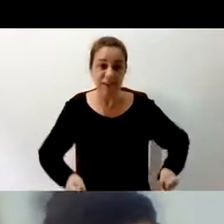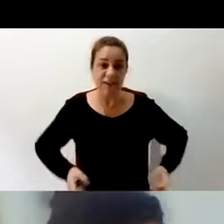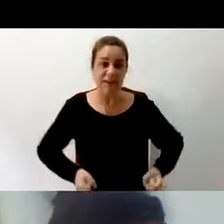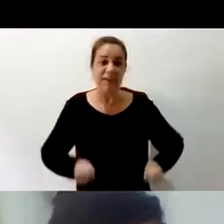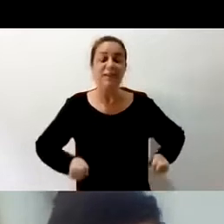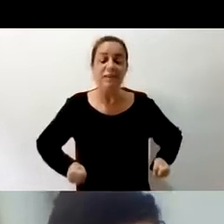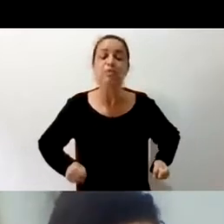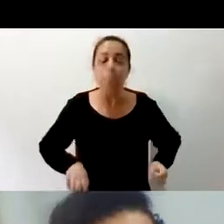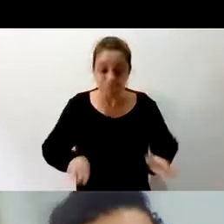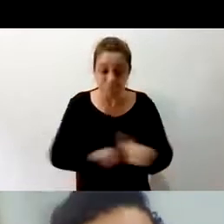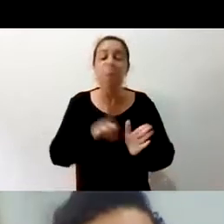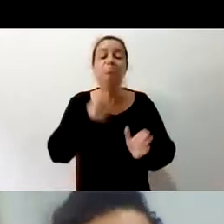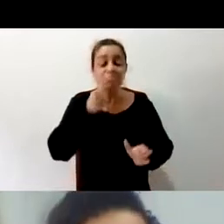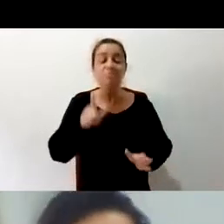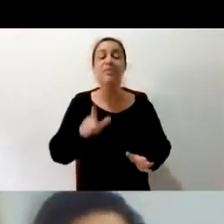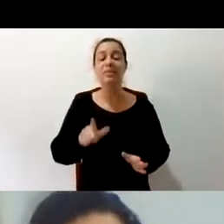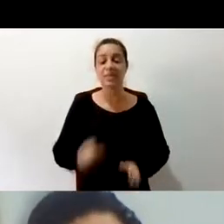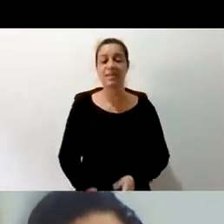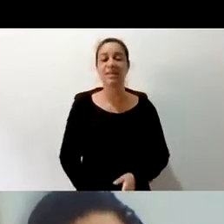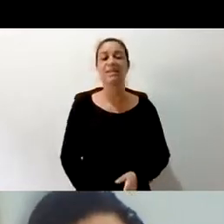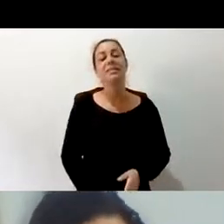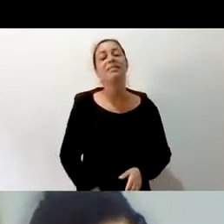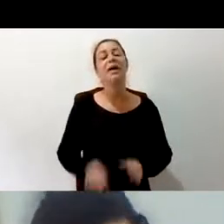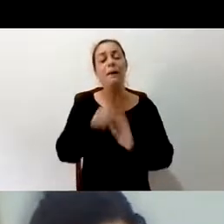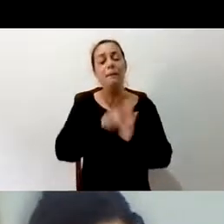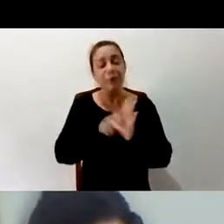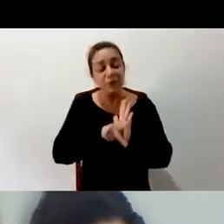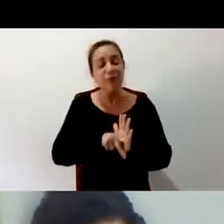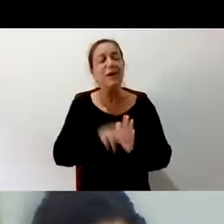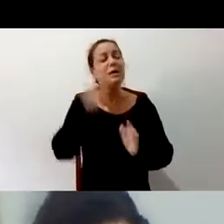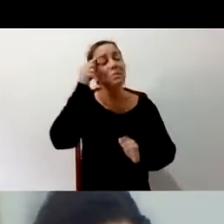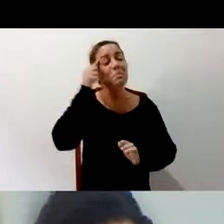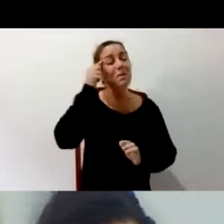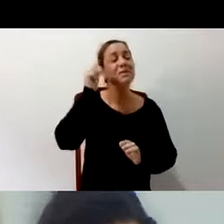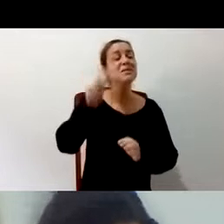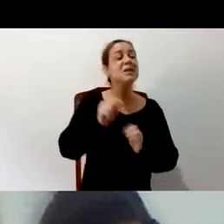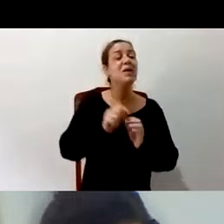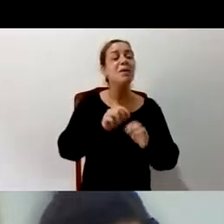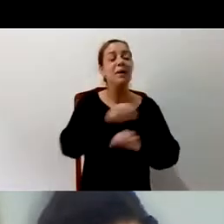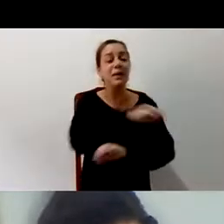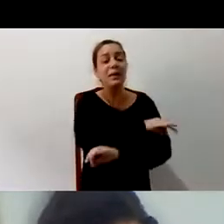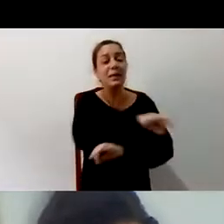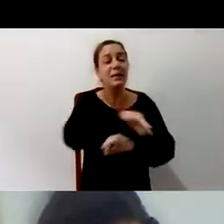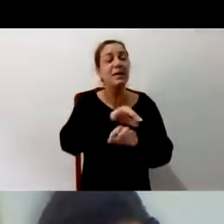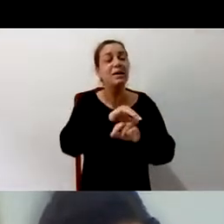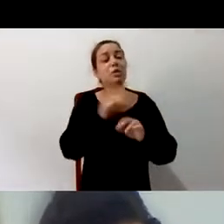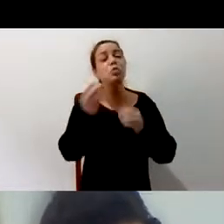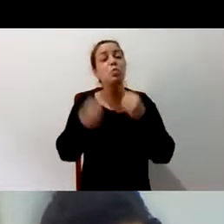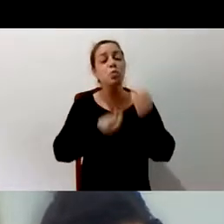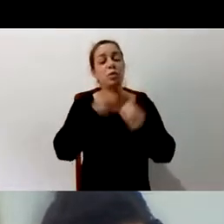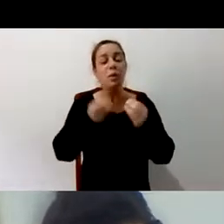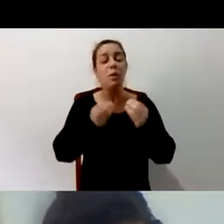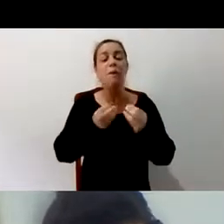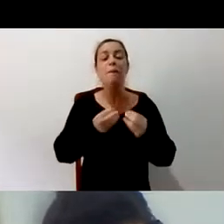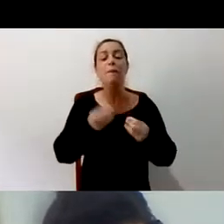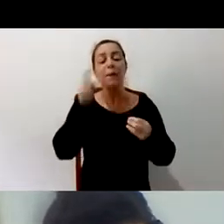tem muita gente que fala que às vezes é o projeto, pensar na parte, essa questão arquitetônica é muito difícil, mas eu penso que